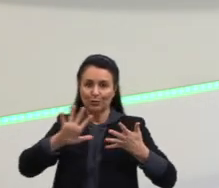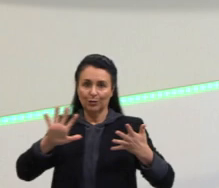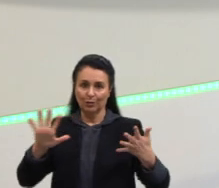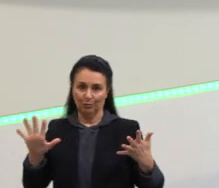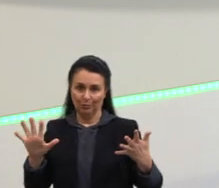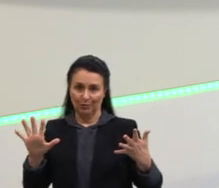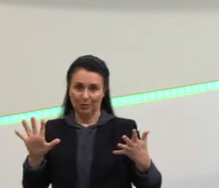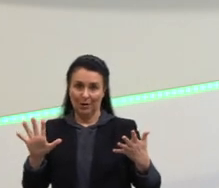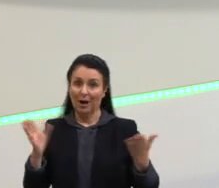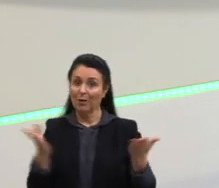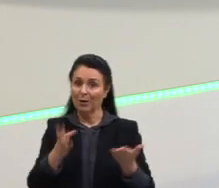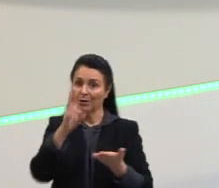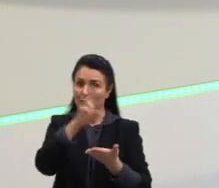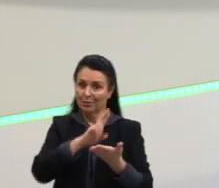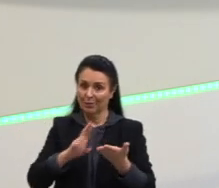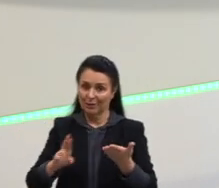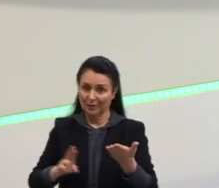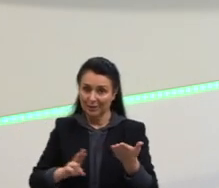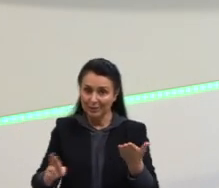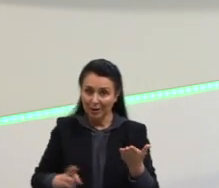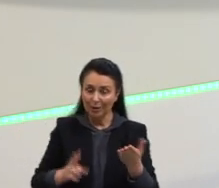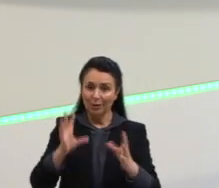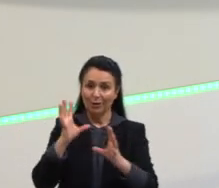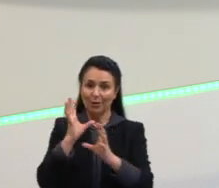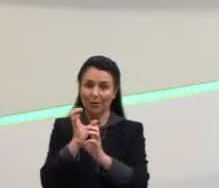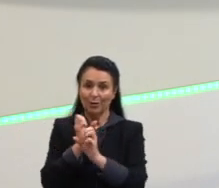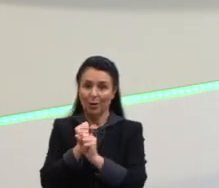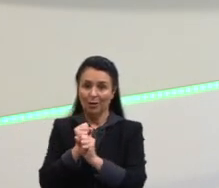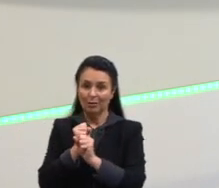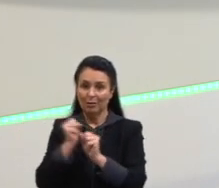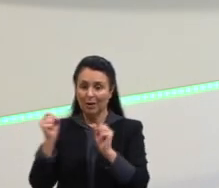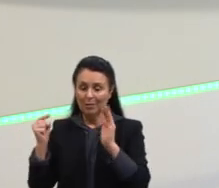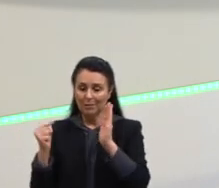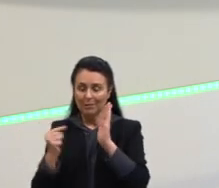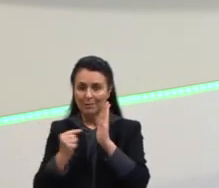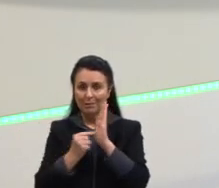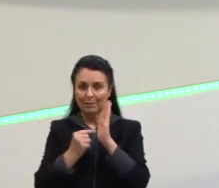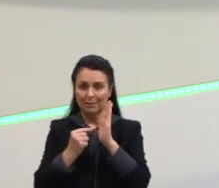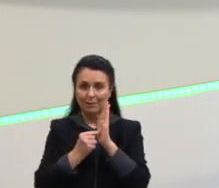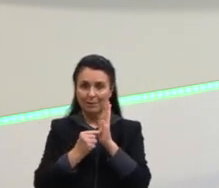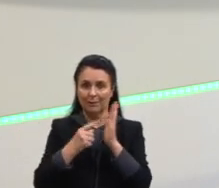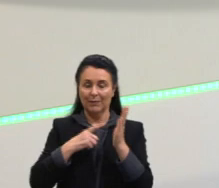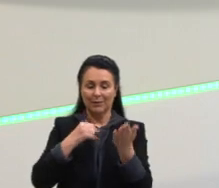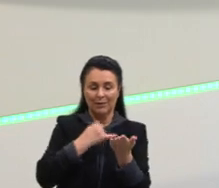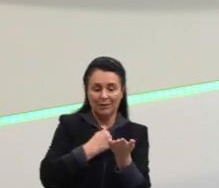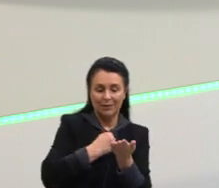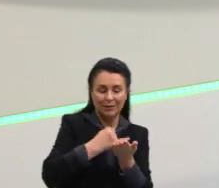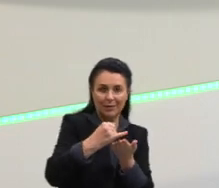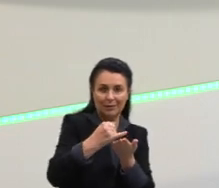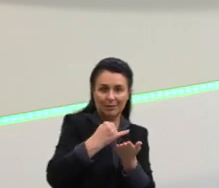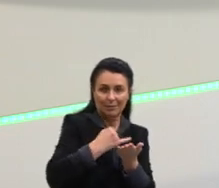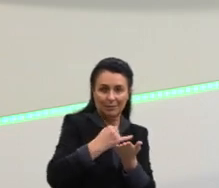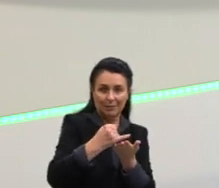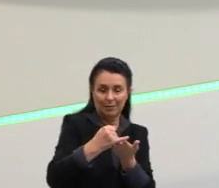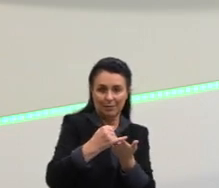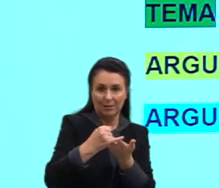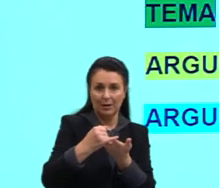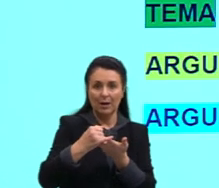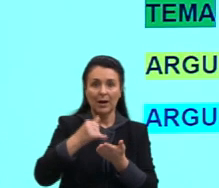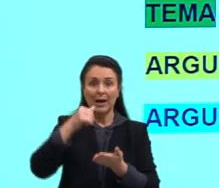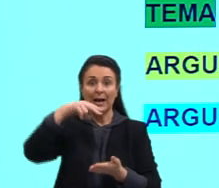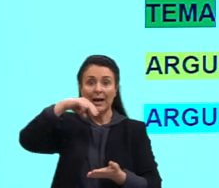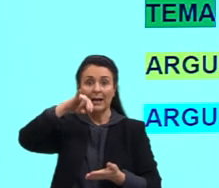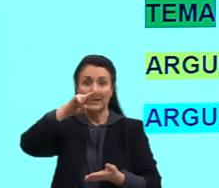nota 1.000 e Aqui nós temos a introdução o Nise da